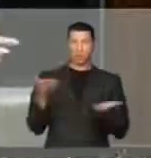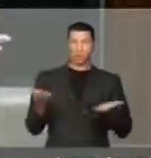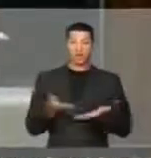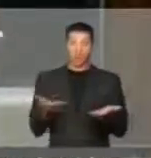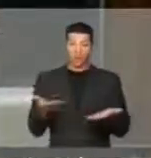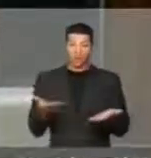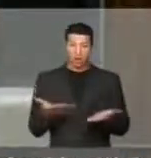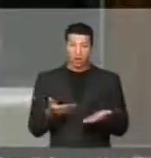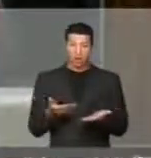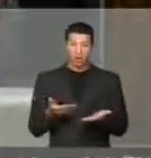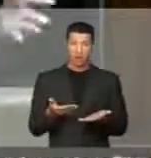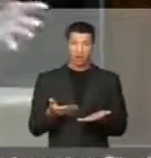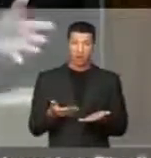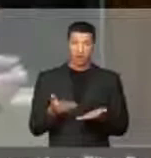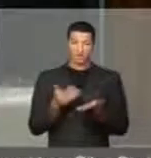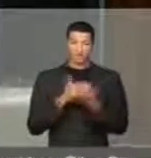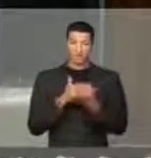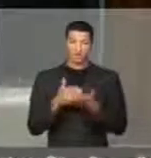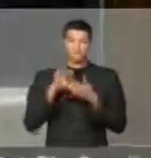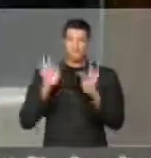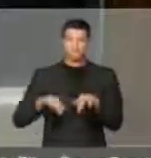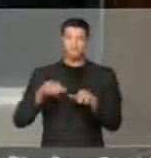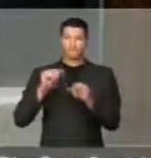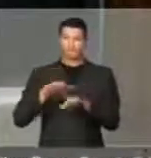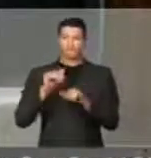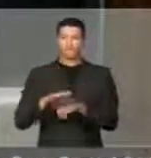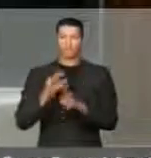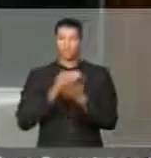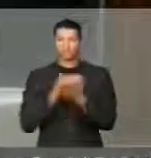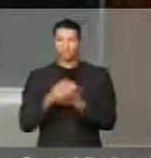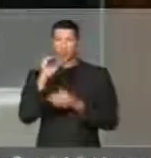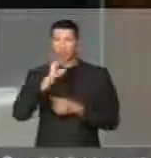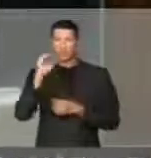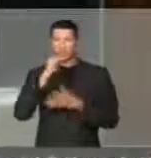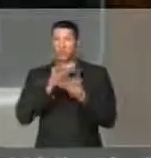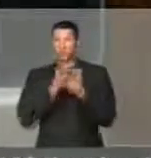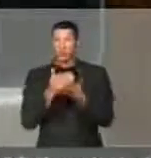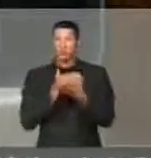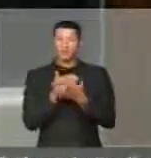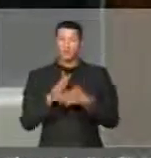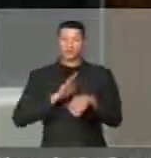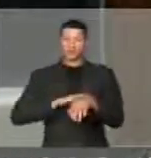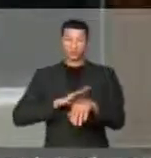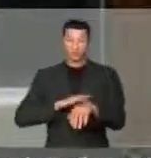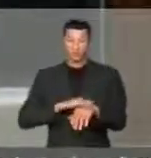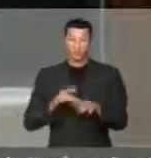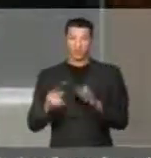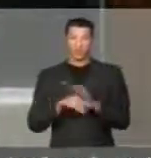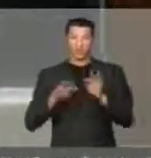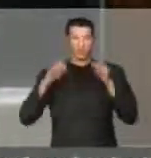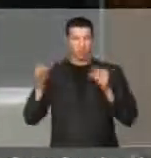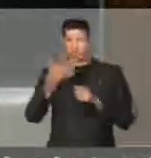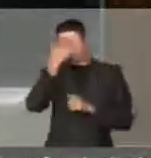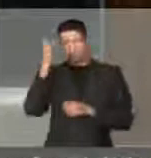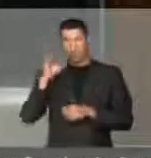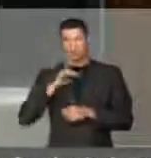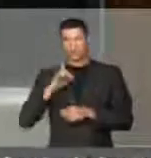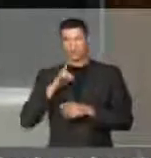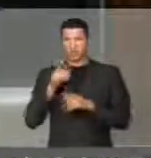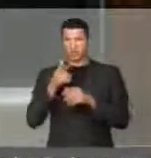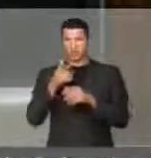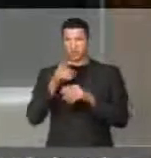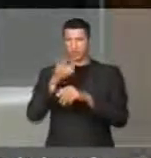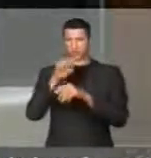agora, no final de setembro, começo de outubro, quando está terminando o prazo de todo mundo ter o